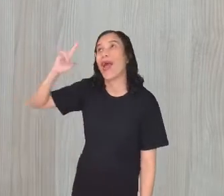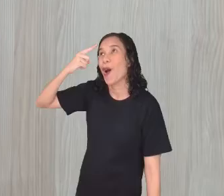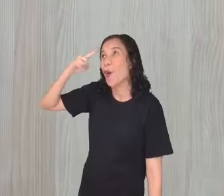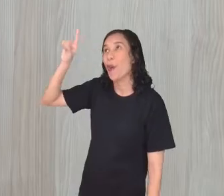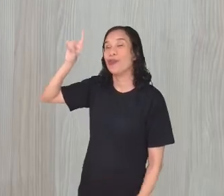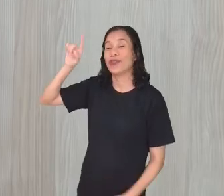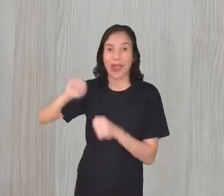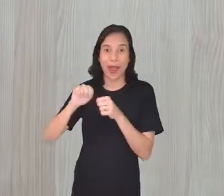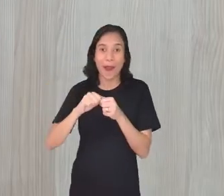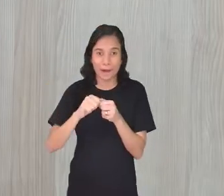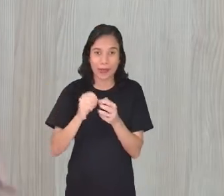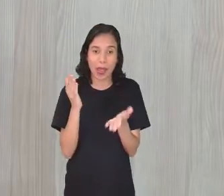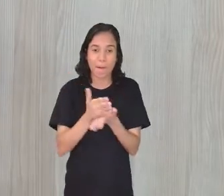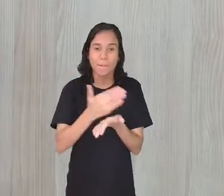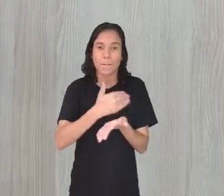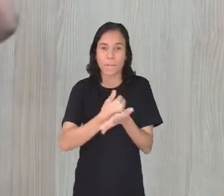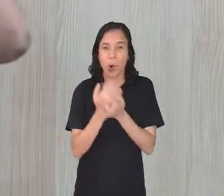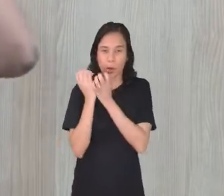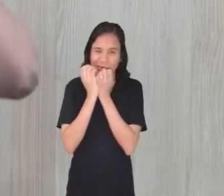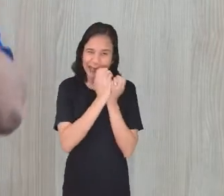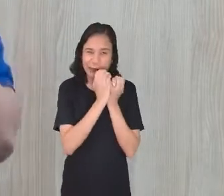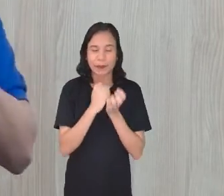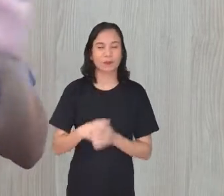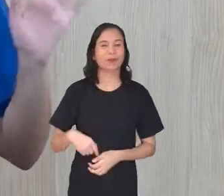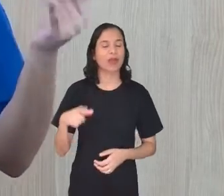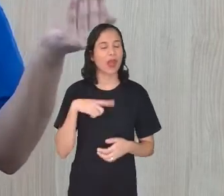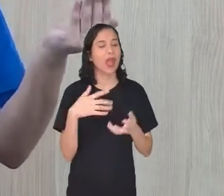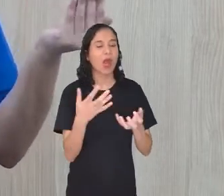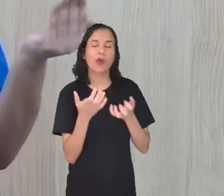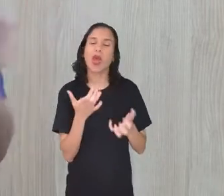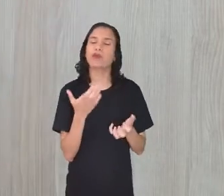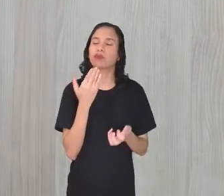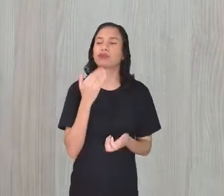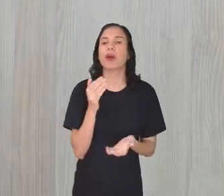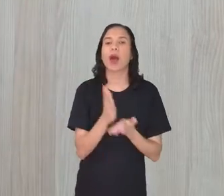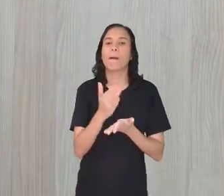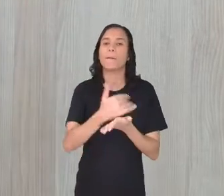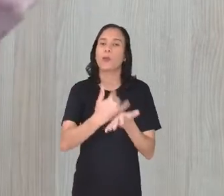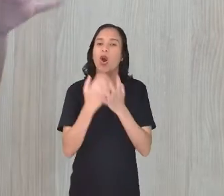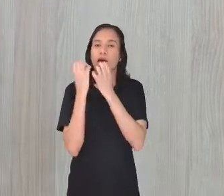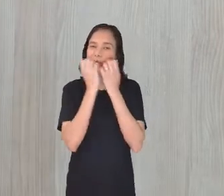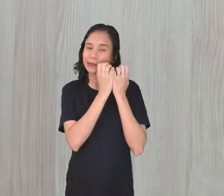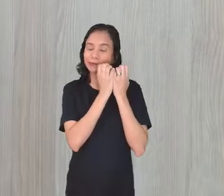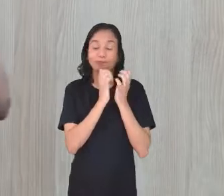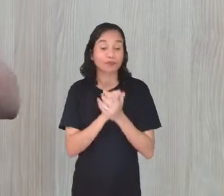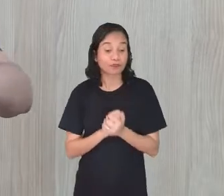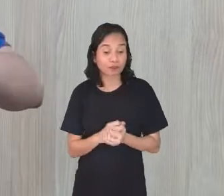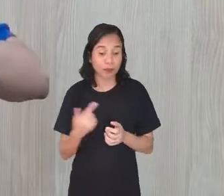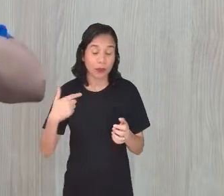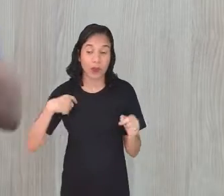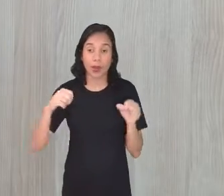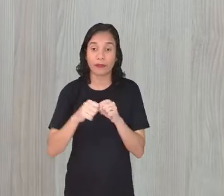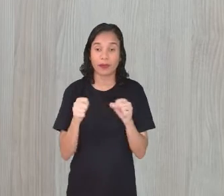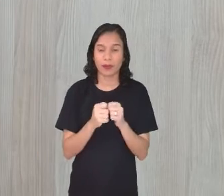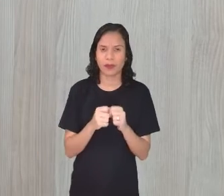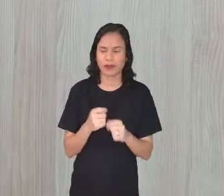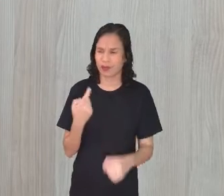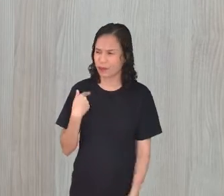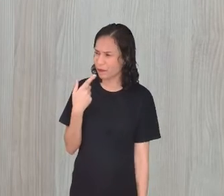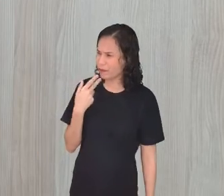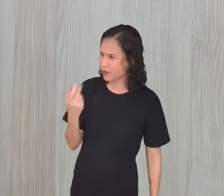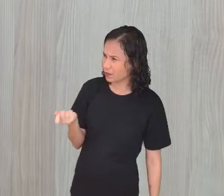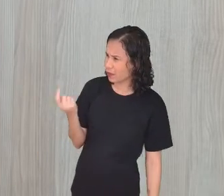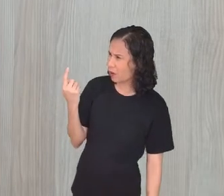fazer um bolo de milho. Estava fazendo uma dieta, vi uma receita de um bolo de milho. E aí eu tava lá fazendo, ó, e eu estranhei.